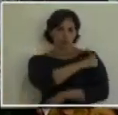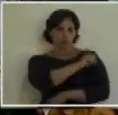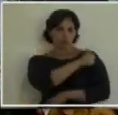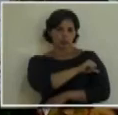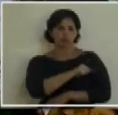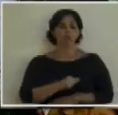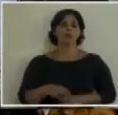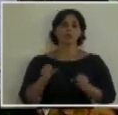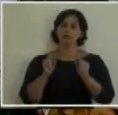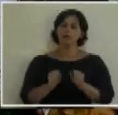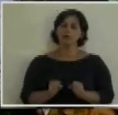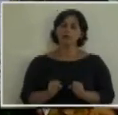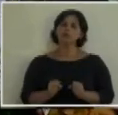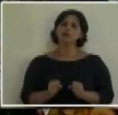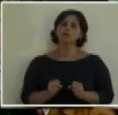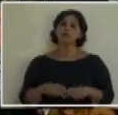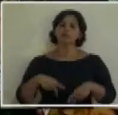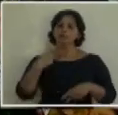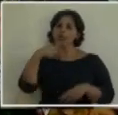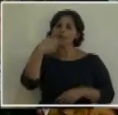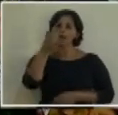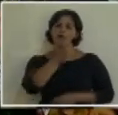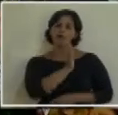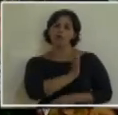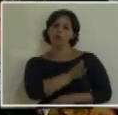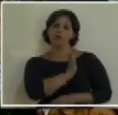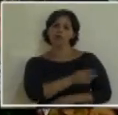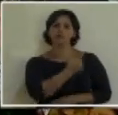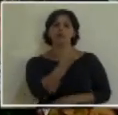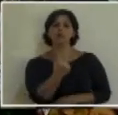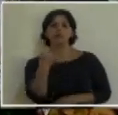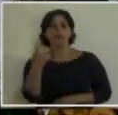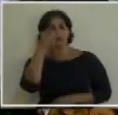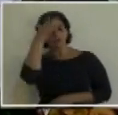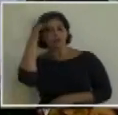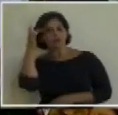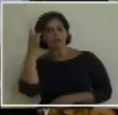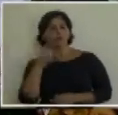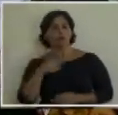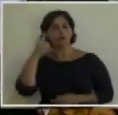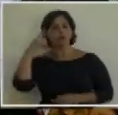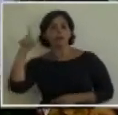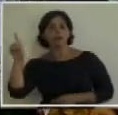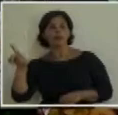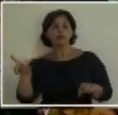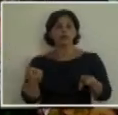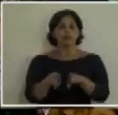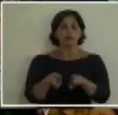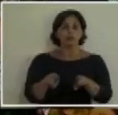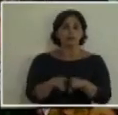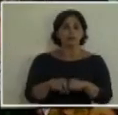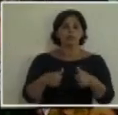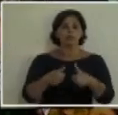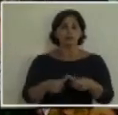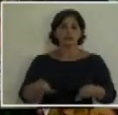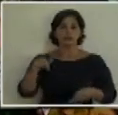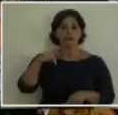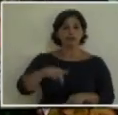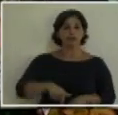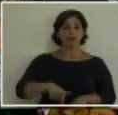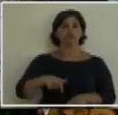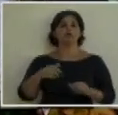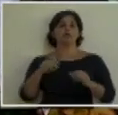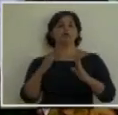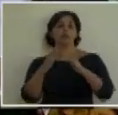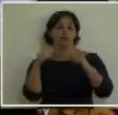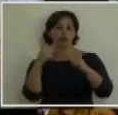que possa trazer uma palavra de Deus para a sua vida. Lembrando que nós estamos aqui no Ministério Apacentar em